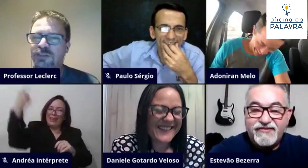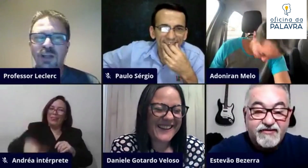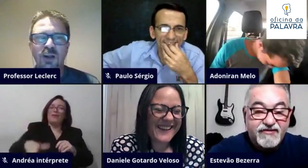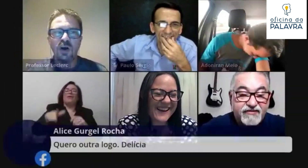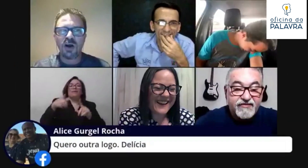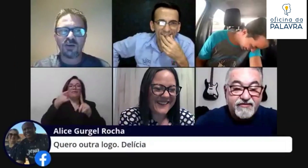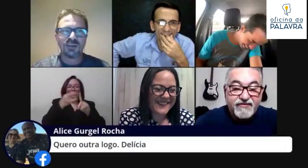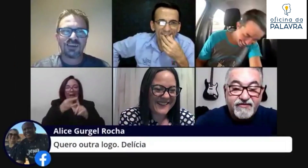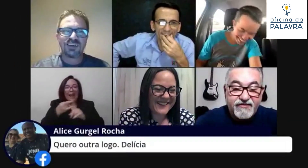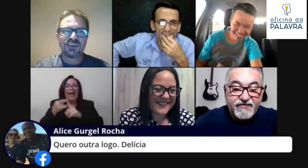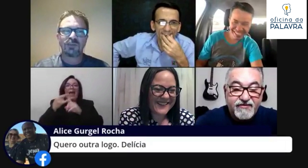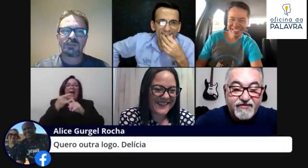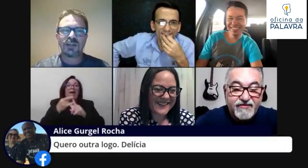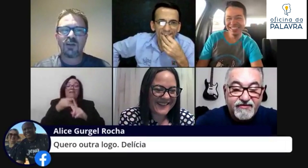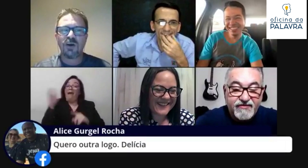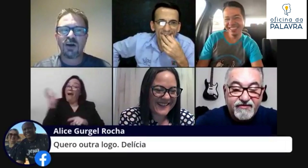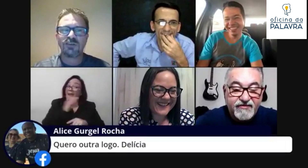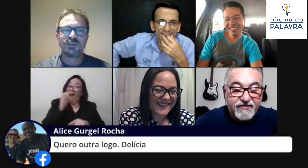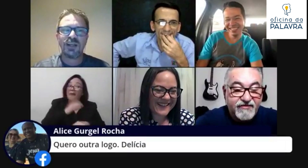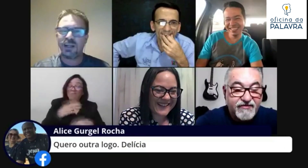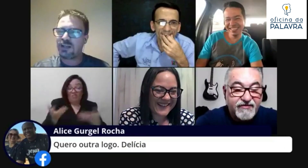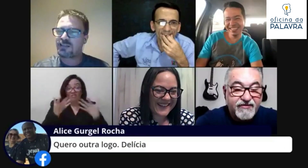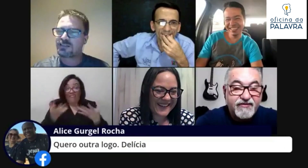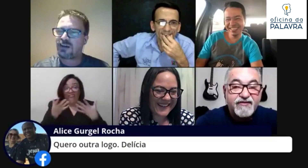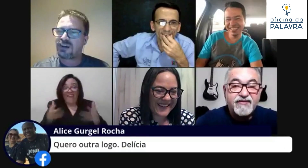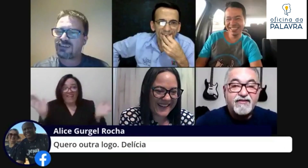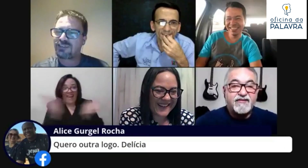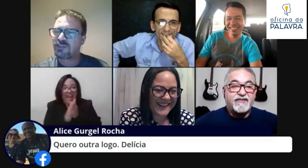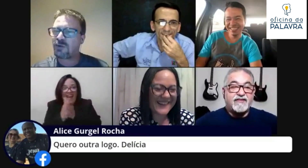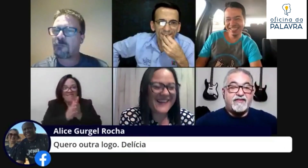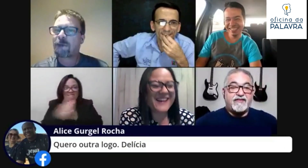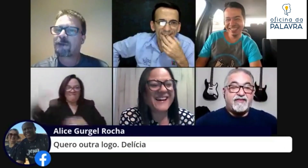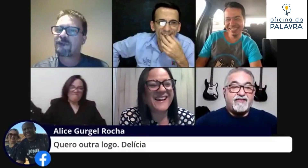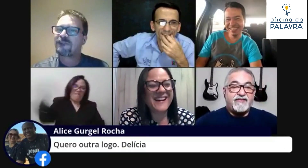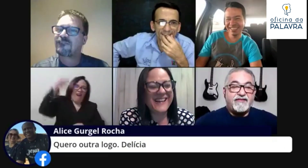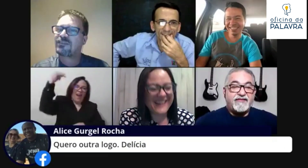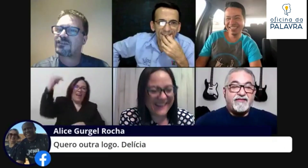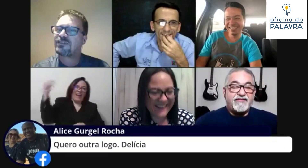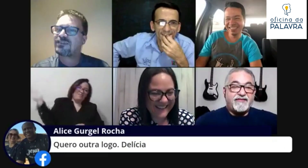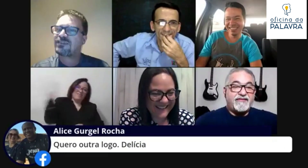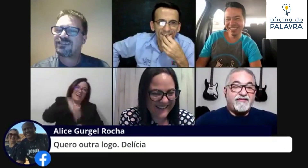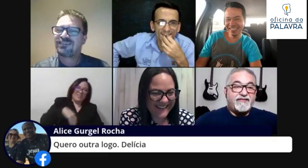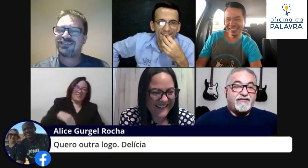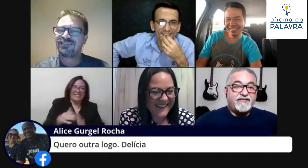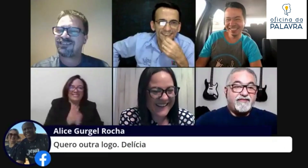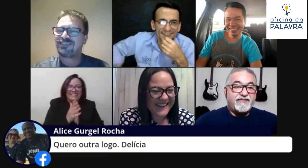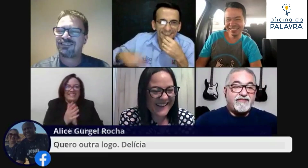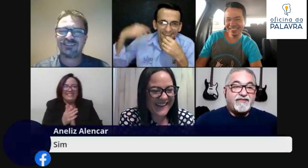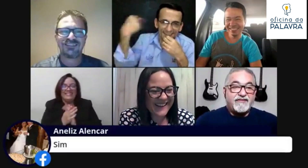Quero outra Legal. logo, quero outra logo, delícia. Viu?